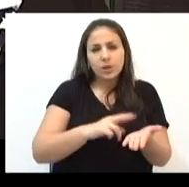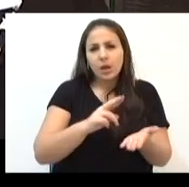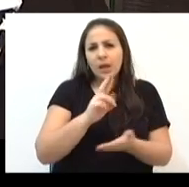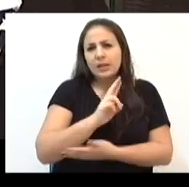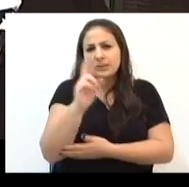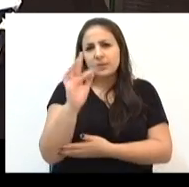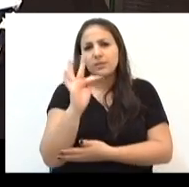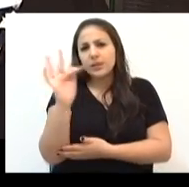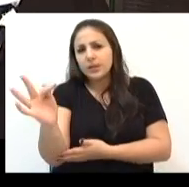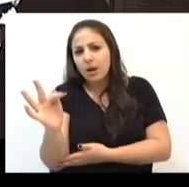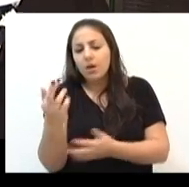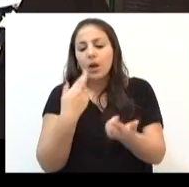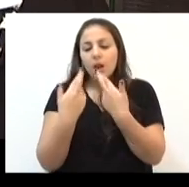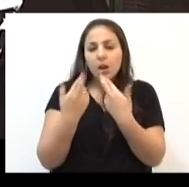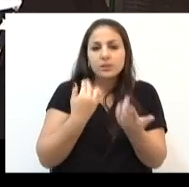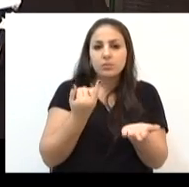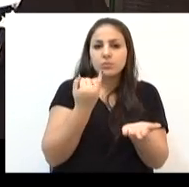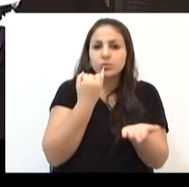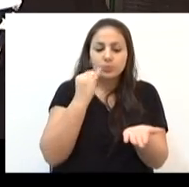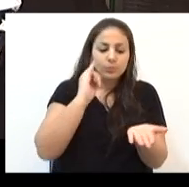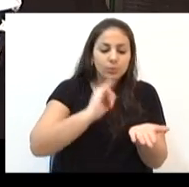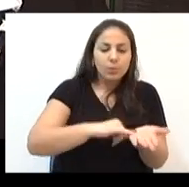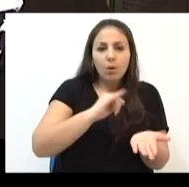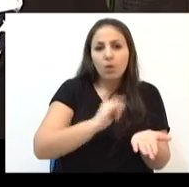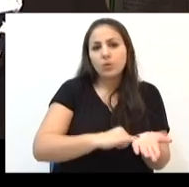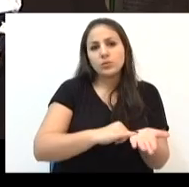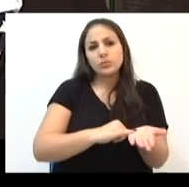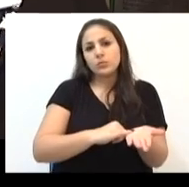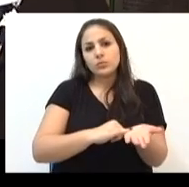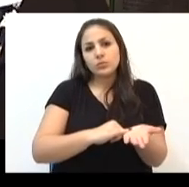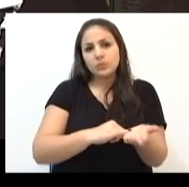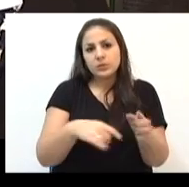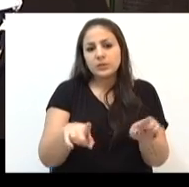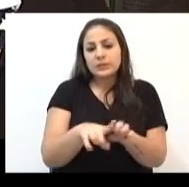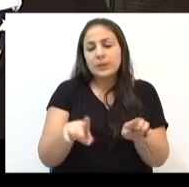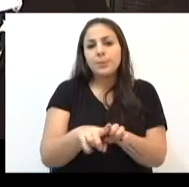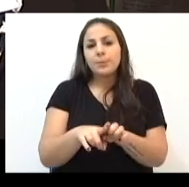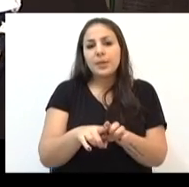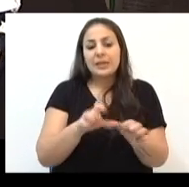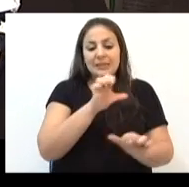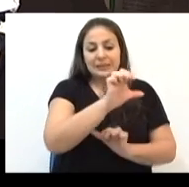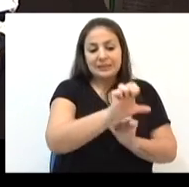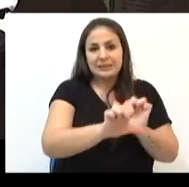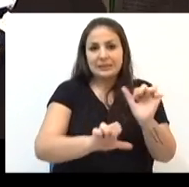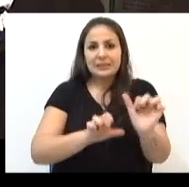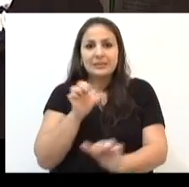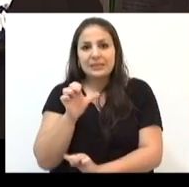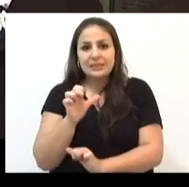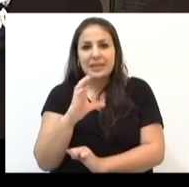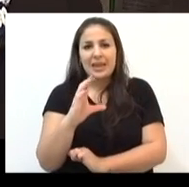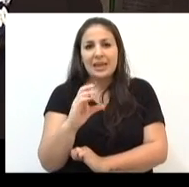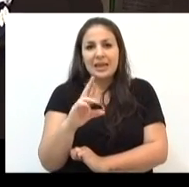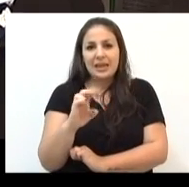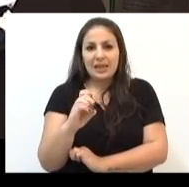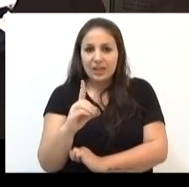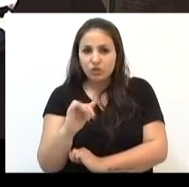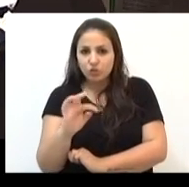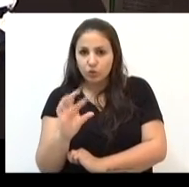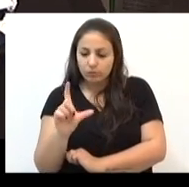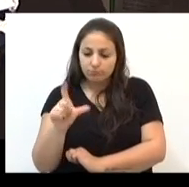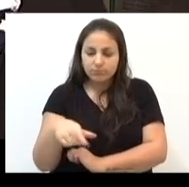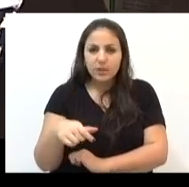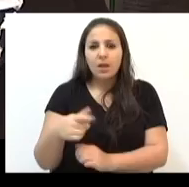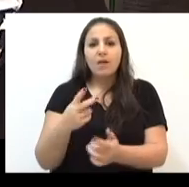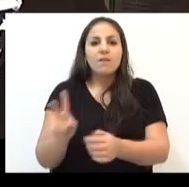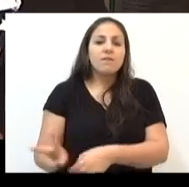de impostos, de ICM, dos repasses, né, e também das transferências de crédito, né. Então, alguns valores